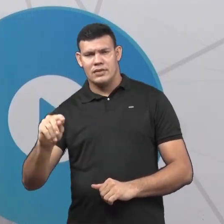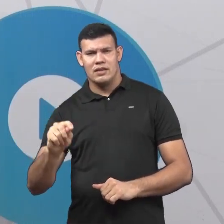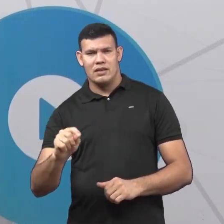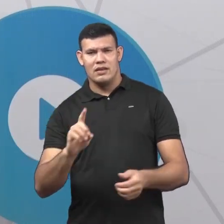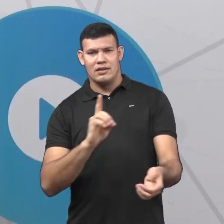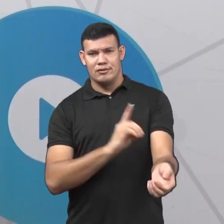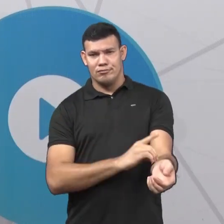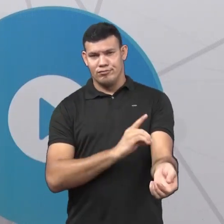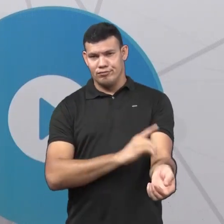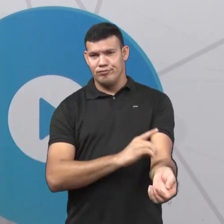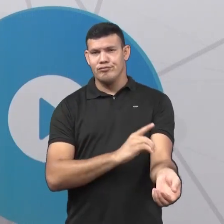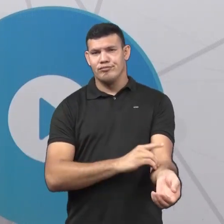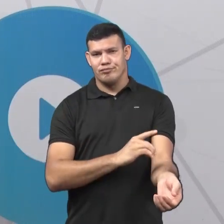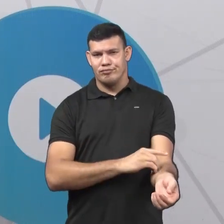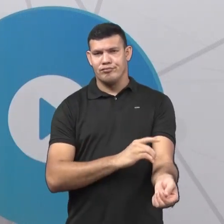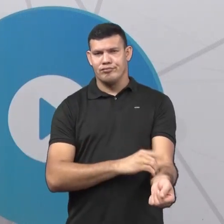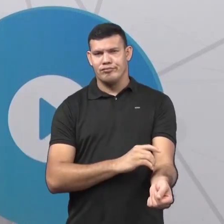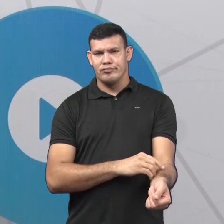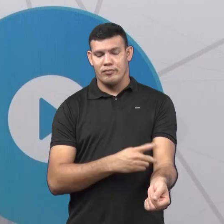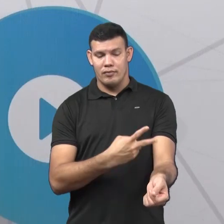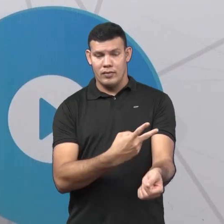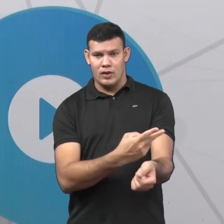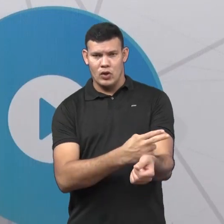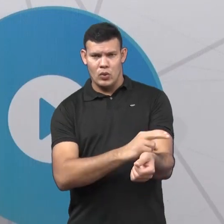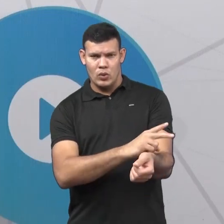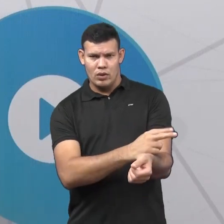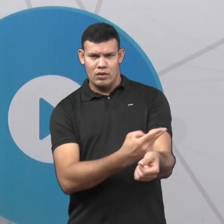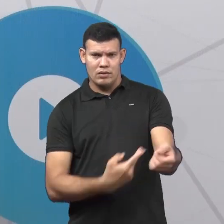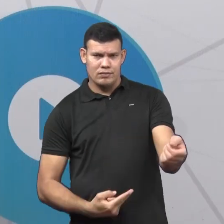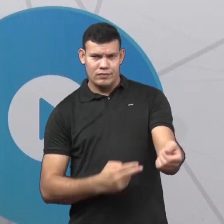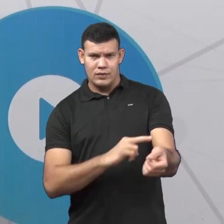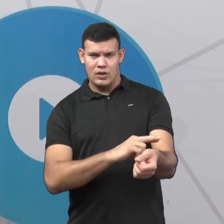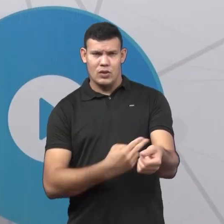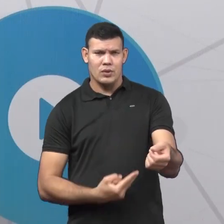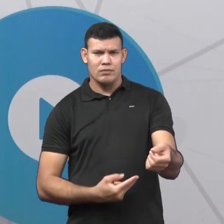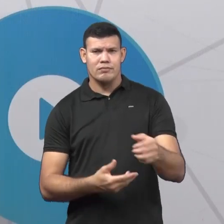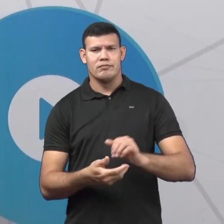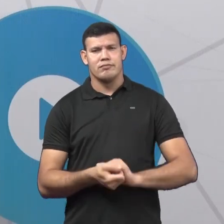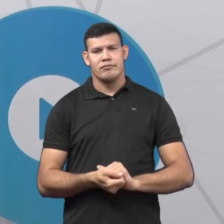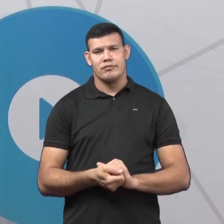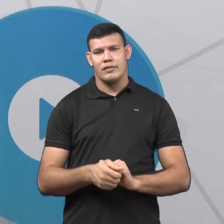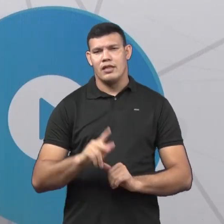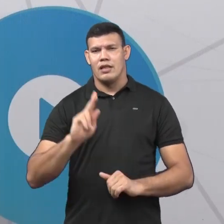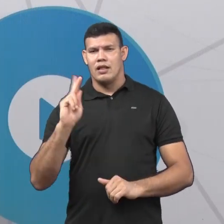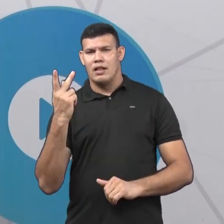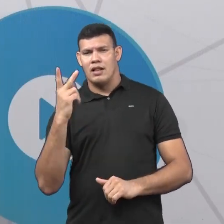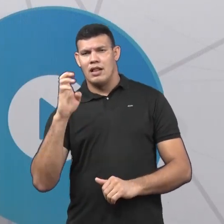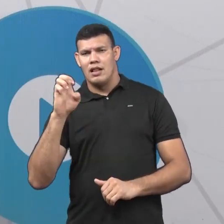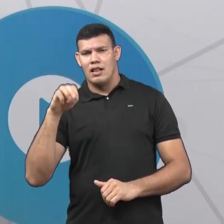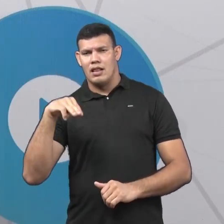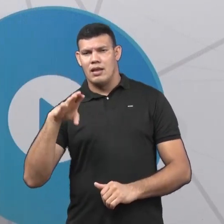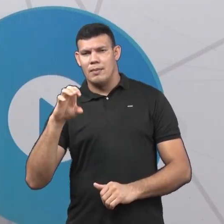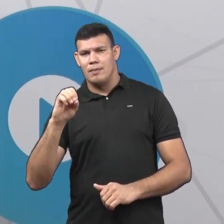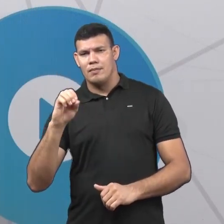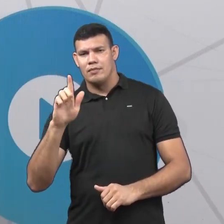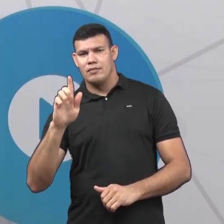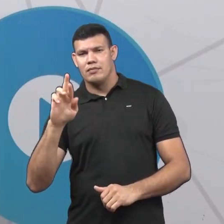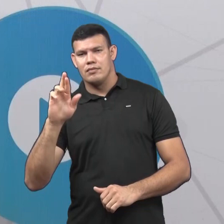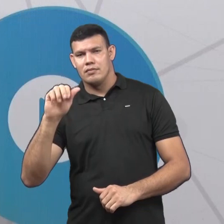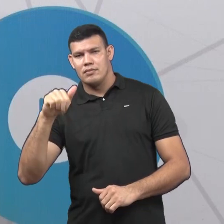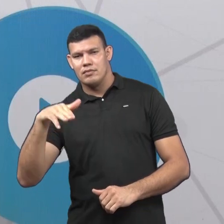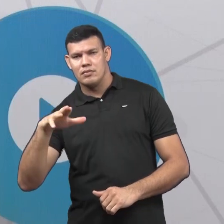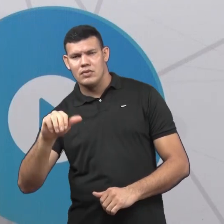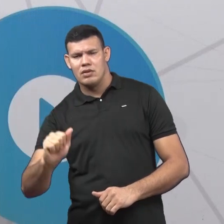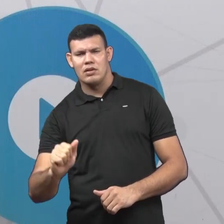dengue. Um dos primeiros exames que a gente faz é o hemograma e a gente procura avaliar qual a